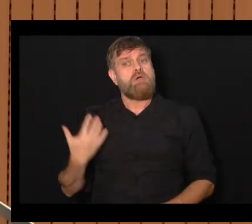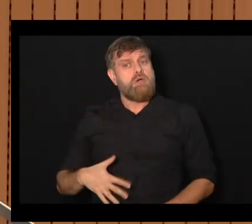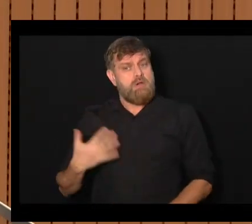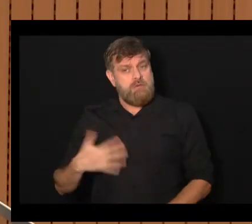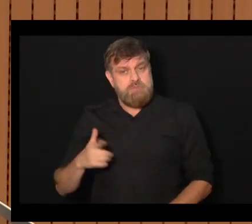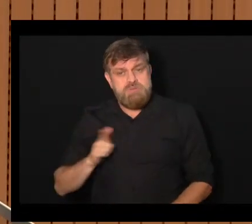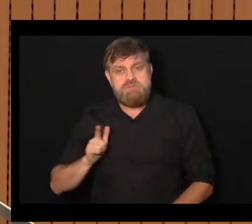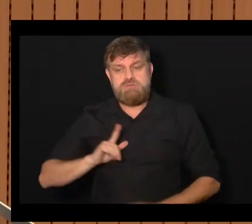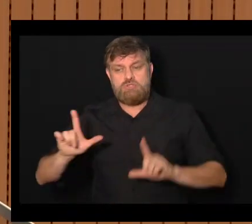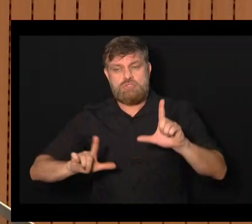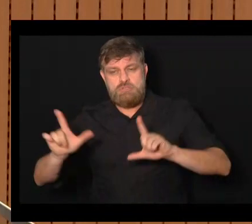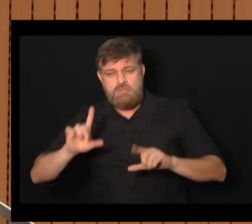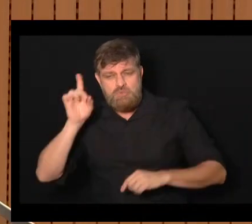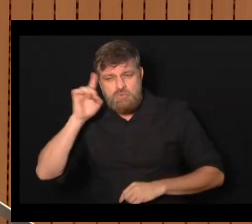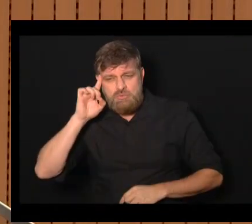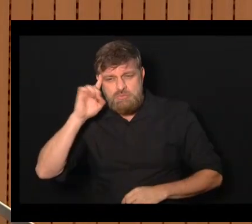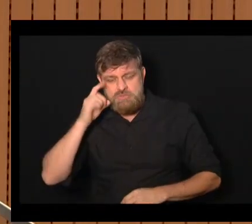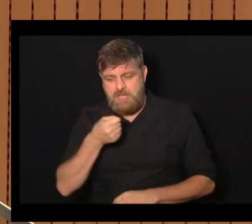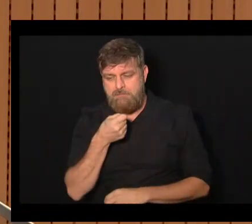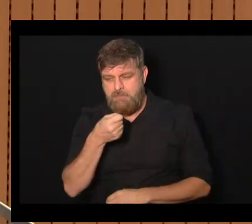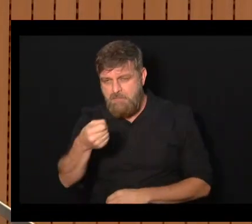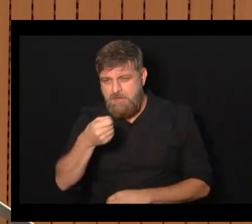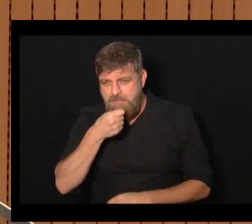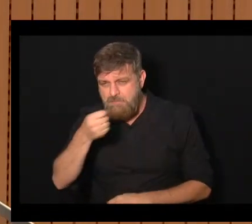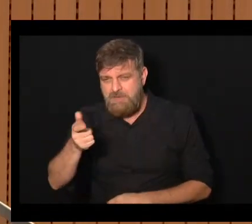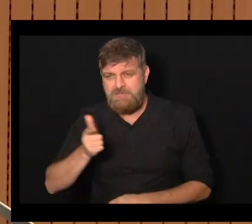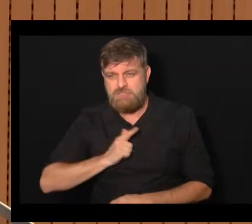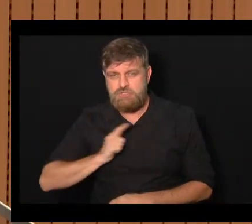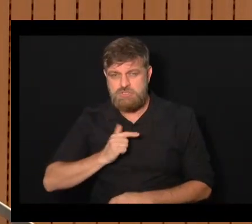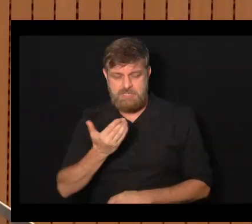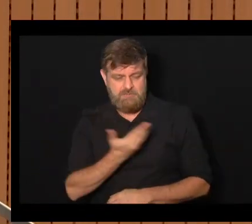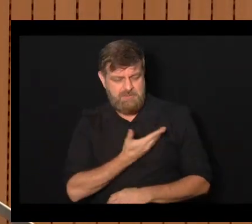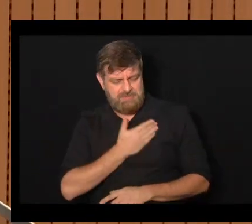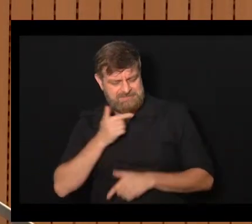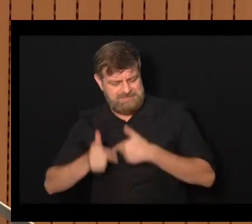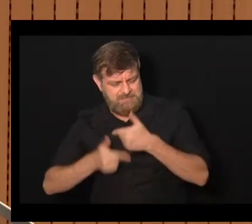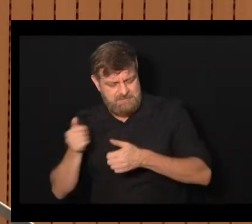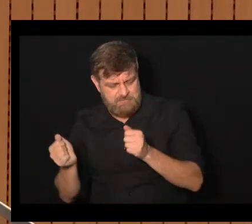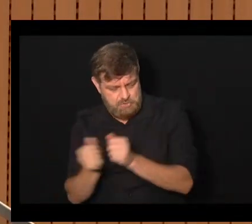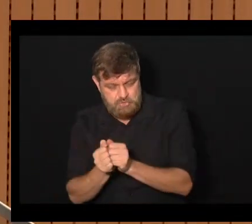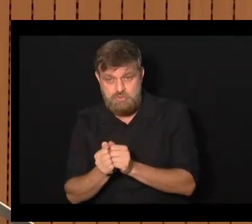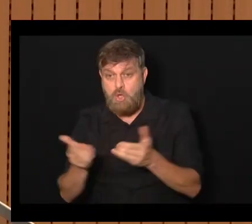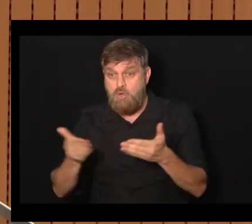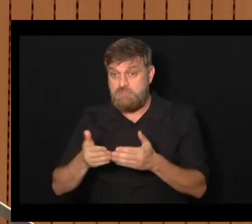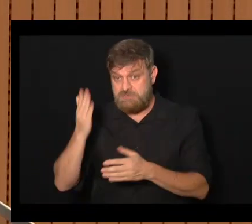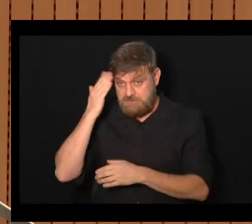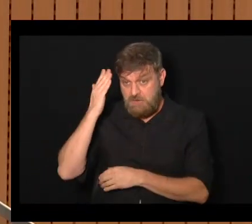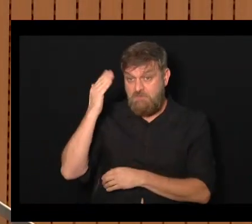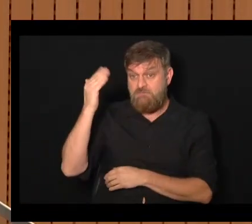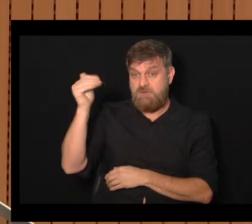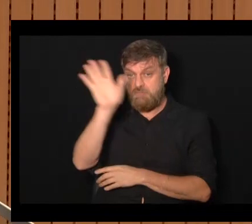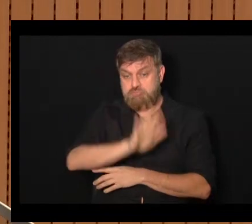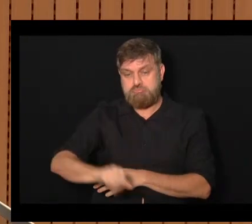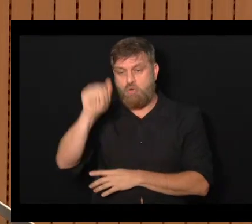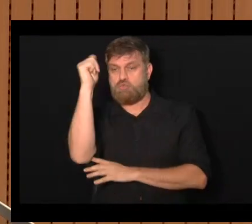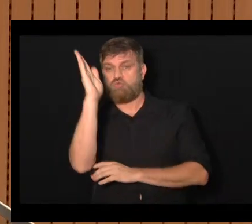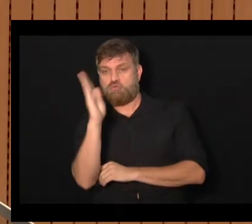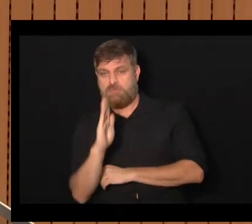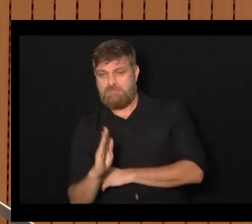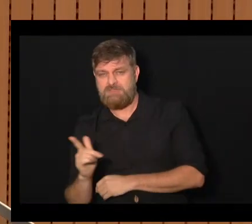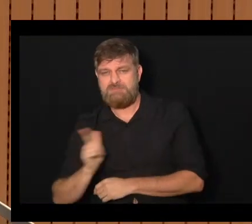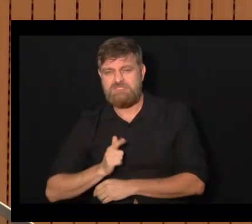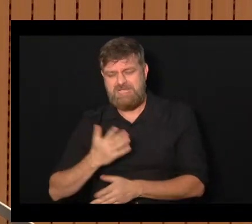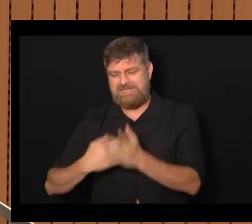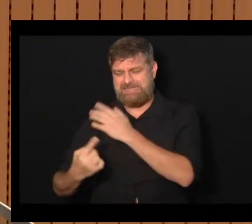os telejornais diários, tínhamos vários companheiros na época, que hoje são destaques na mídia nacional. Na época,